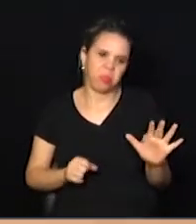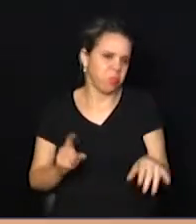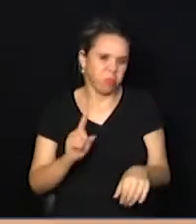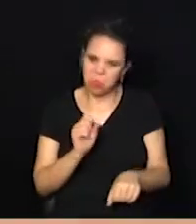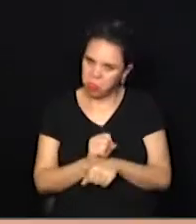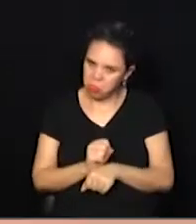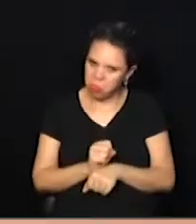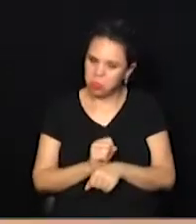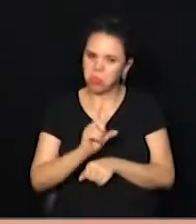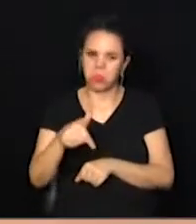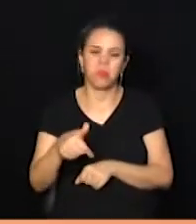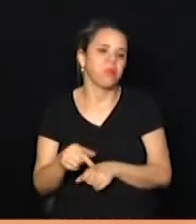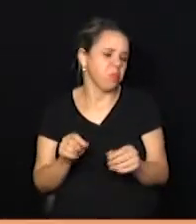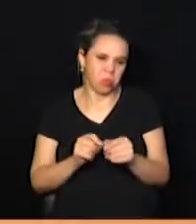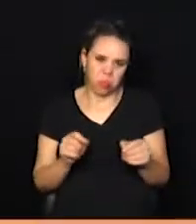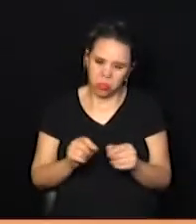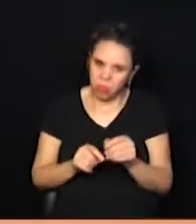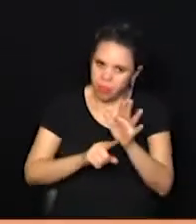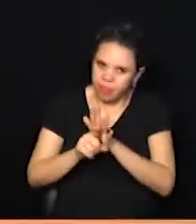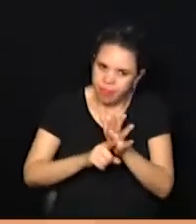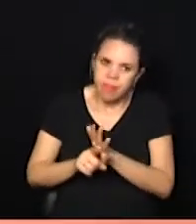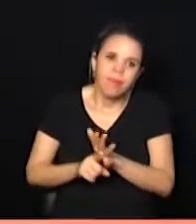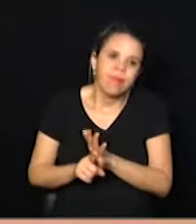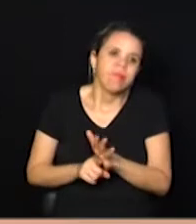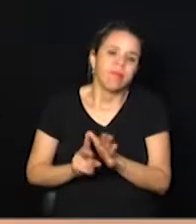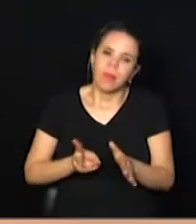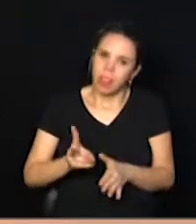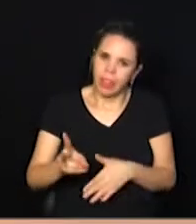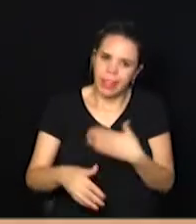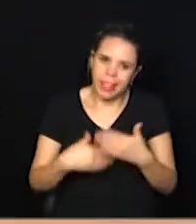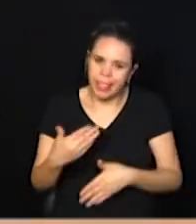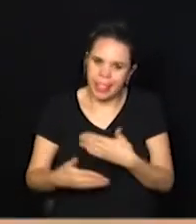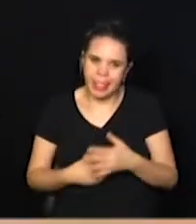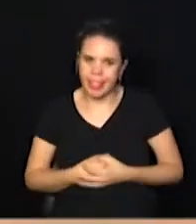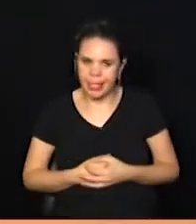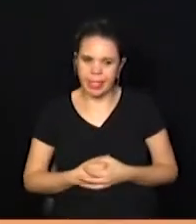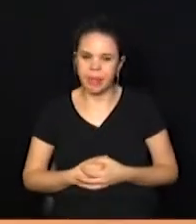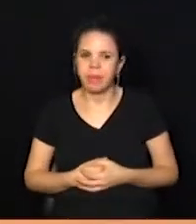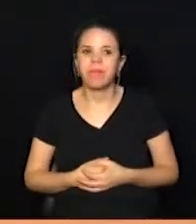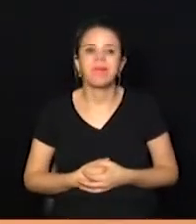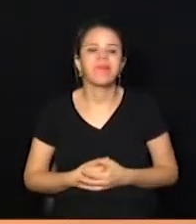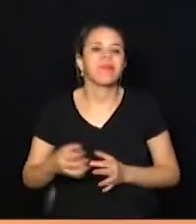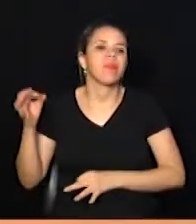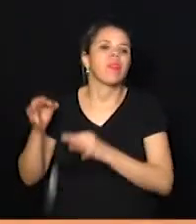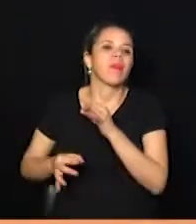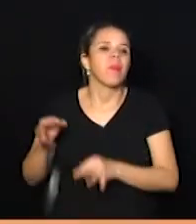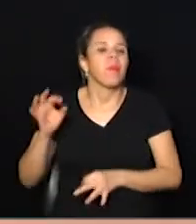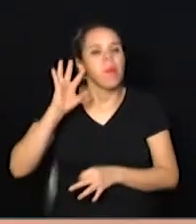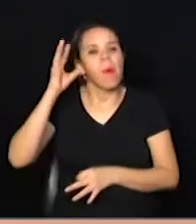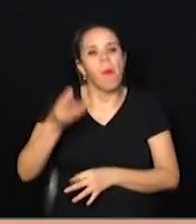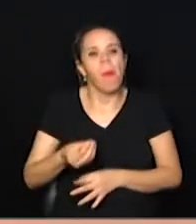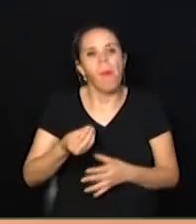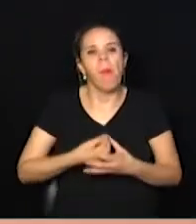ficou só nisso. As investigações prosseguiram e aí a justiça entendeu